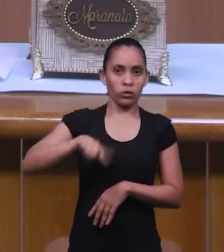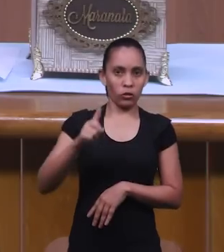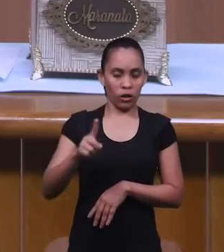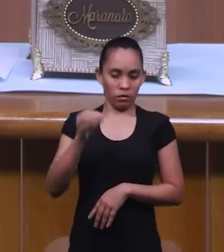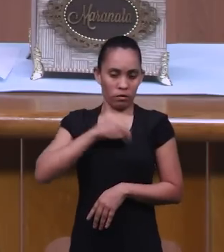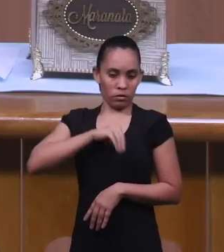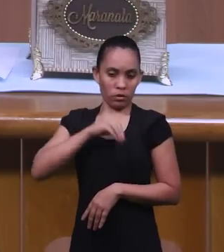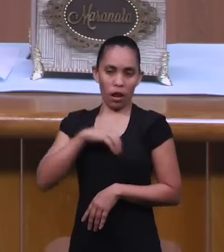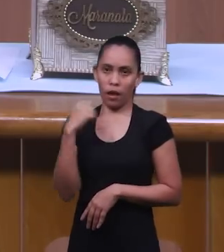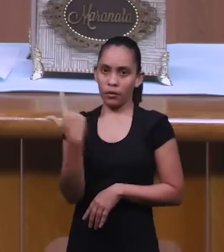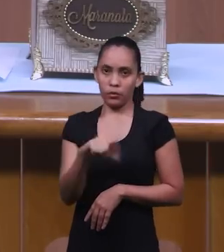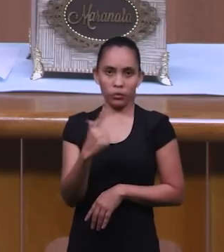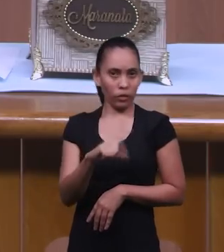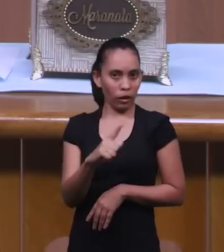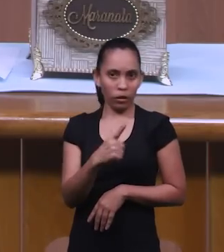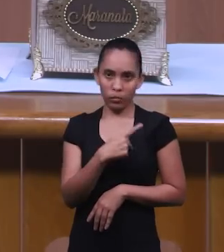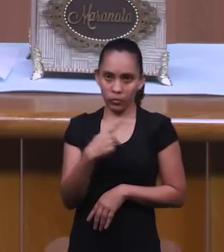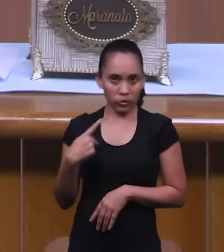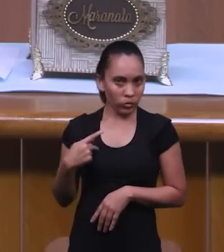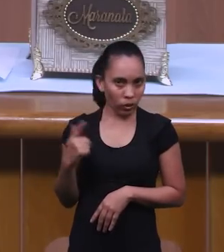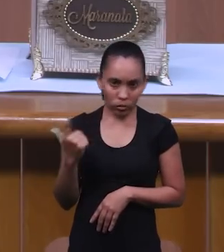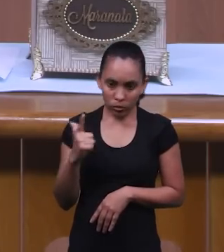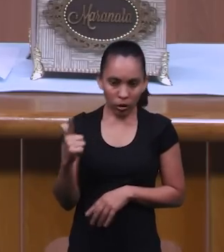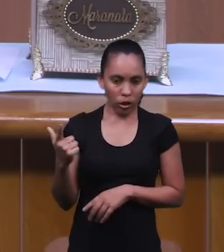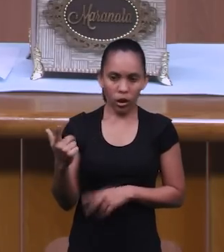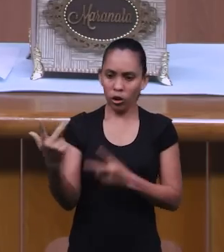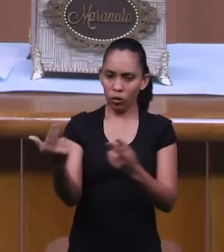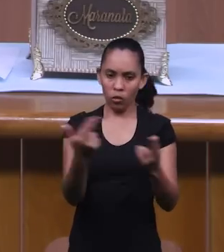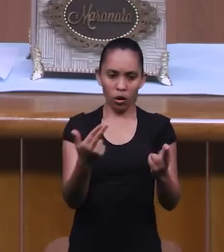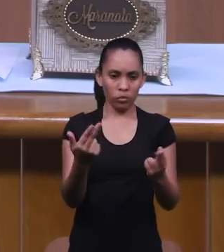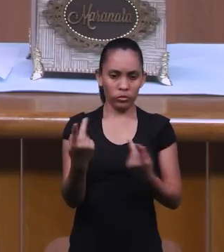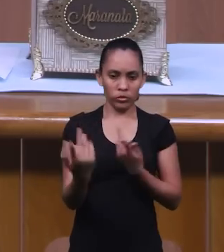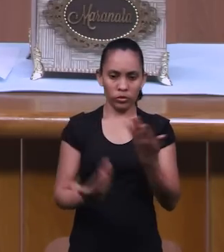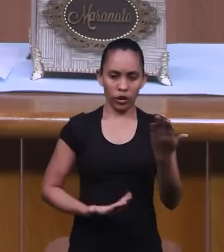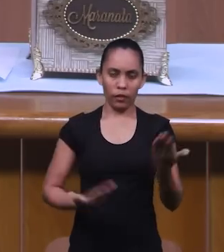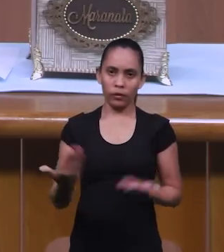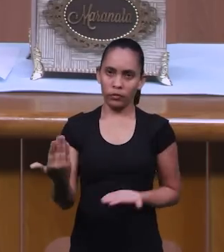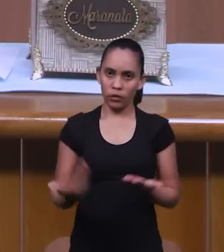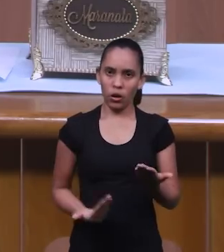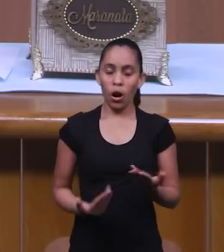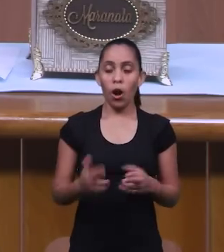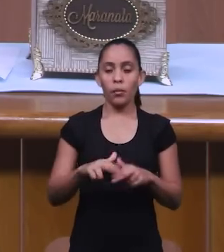ele trabalhasse e fosse para a igreja como os membros vão. Por isso que nós não fazemos